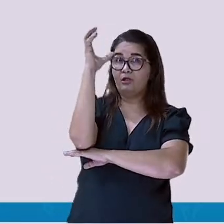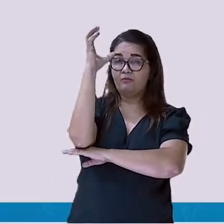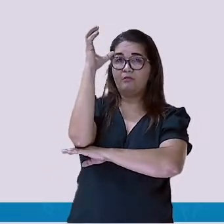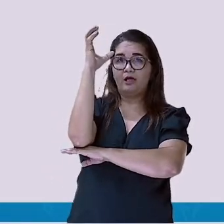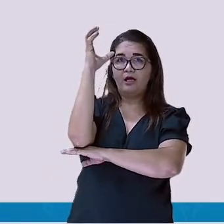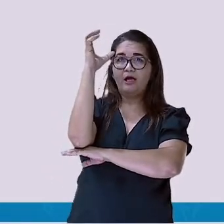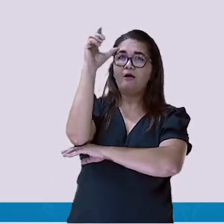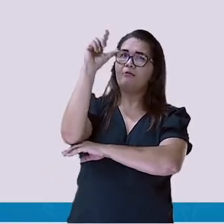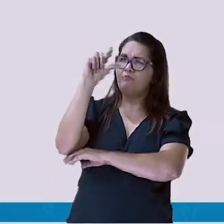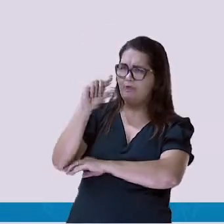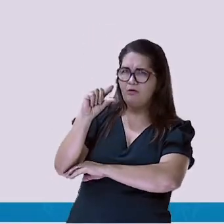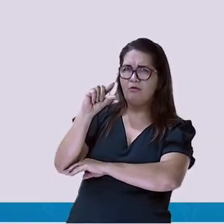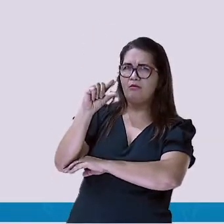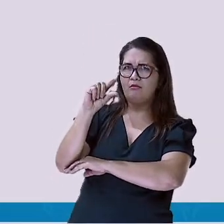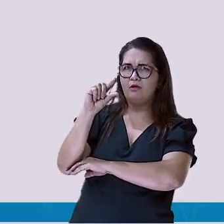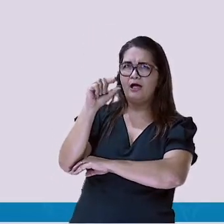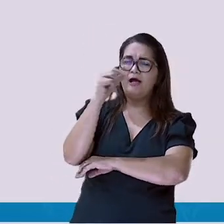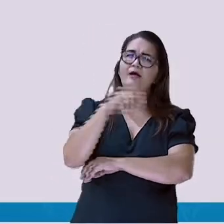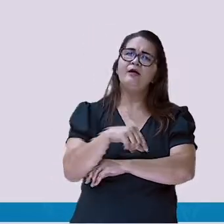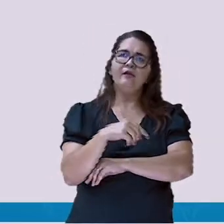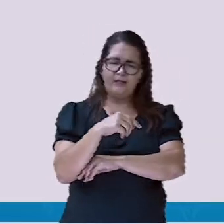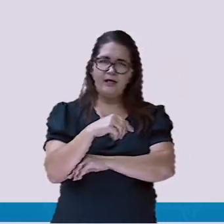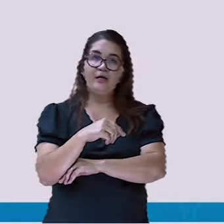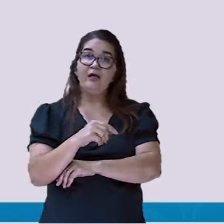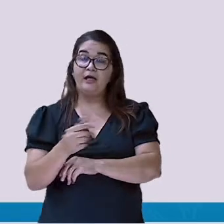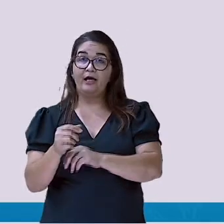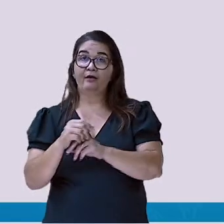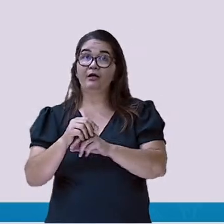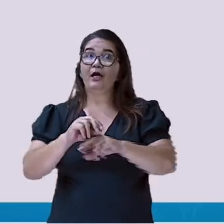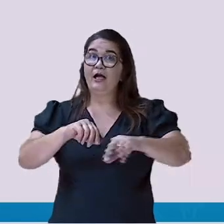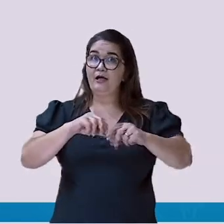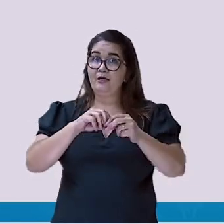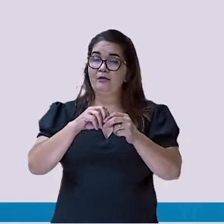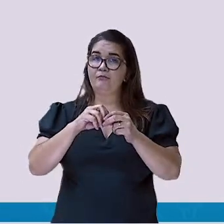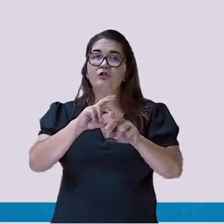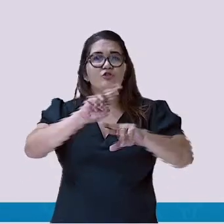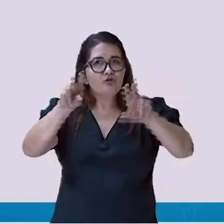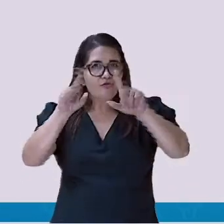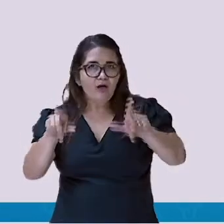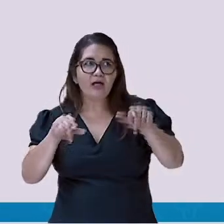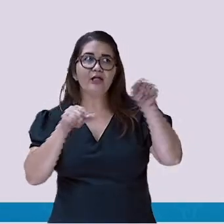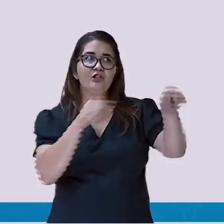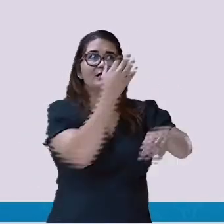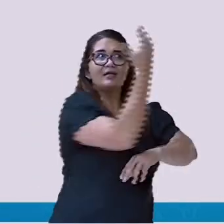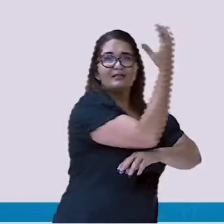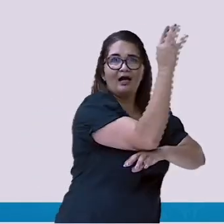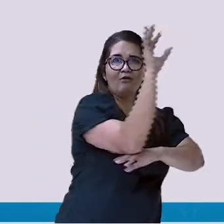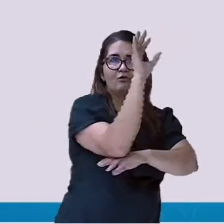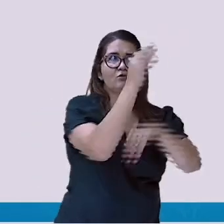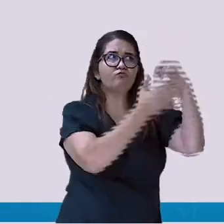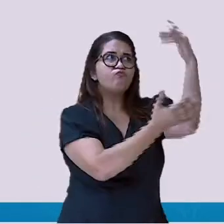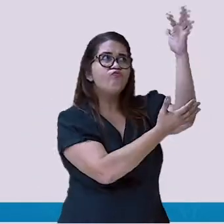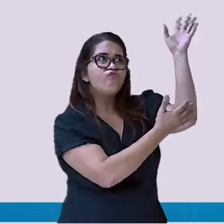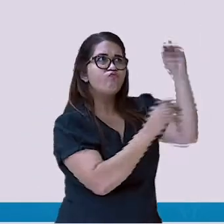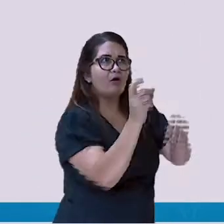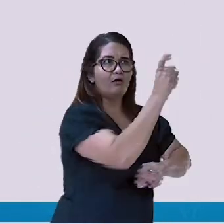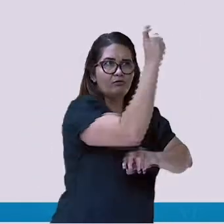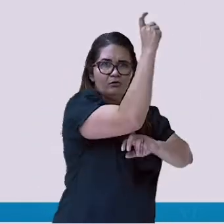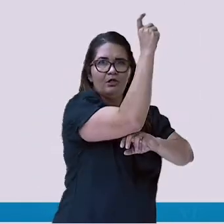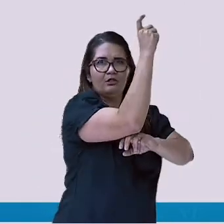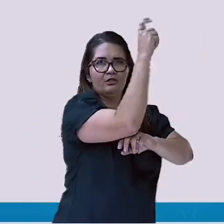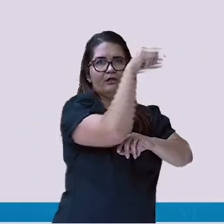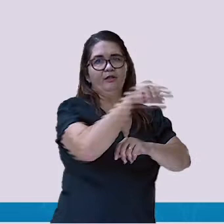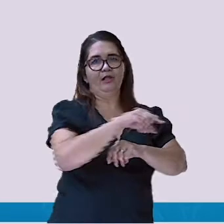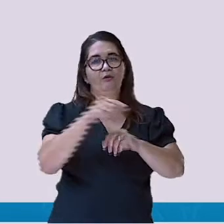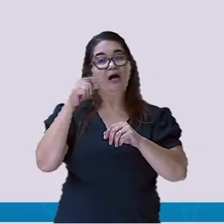porte, árvores altas. Aqui nas formações arbustivas, nós temos árvores baixas, árvores de médio